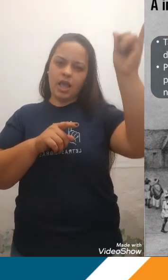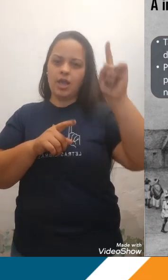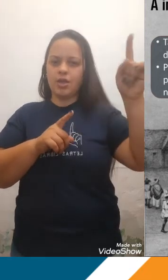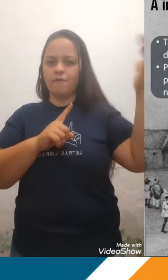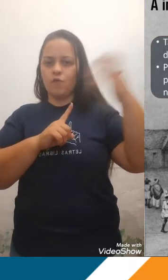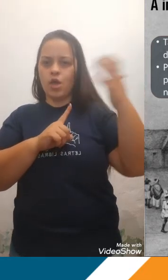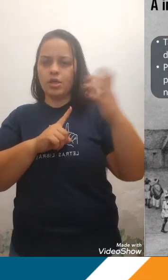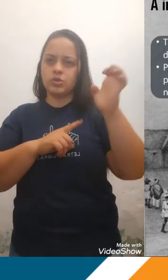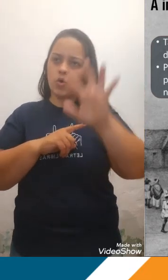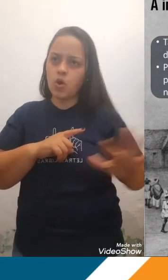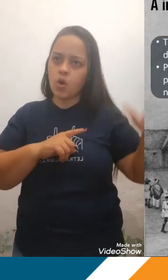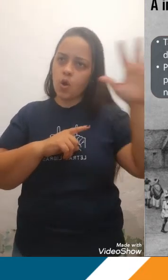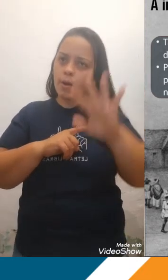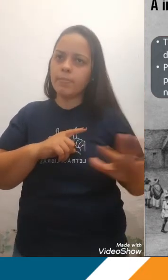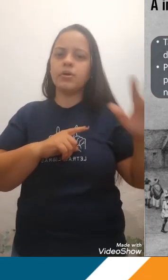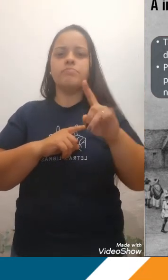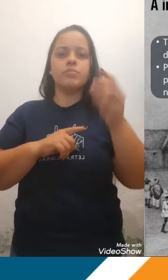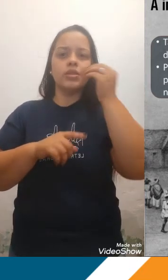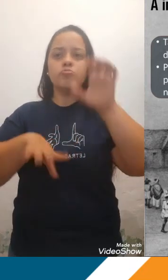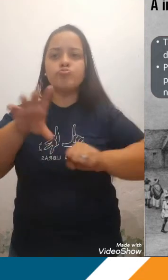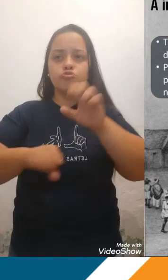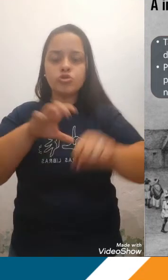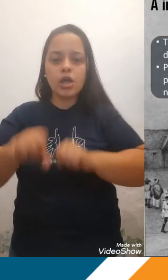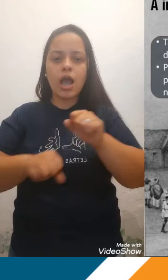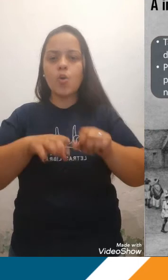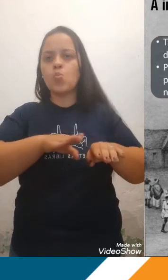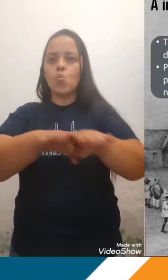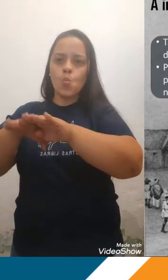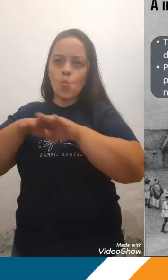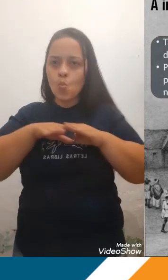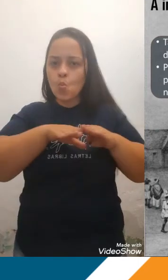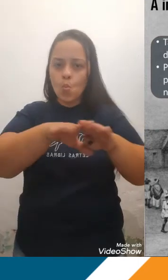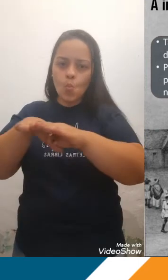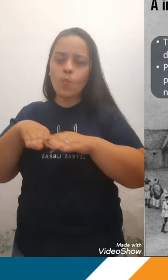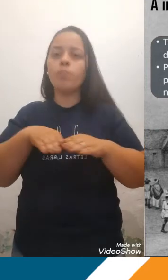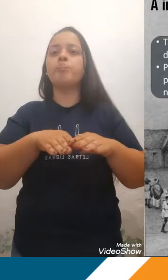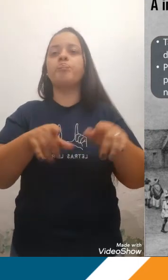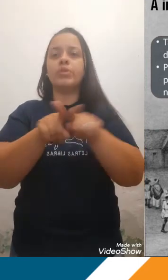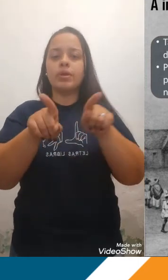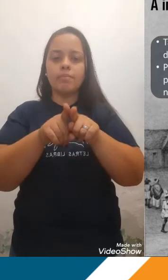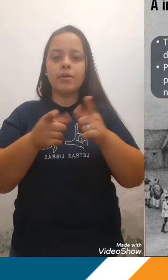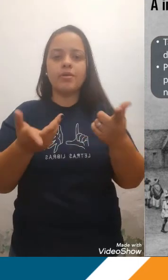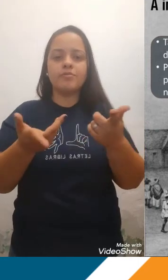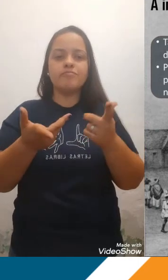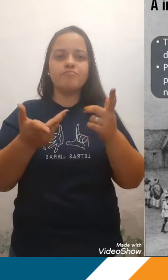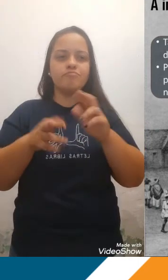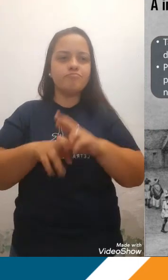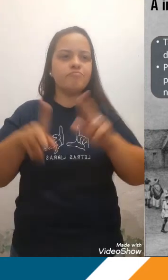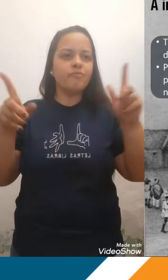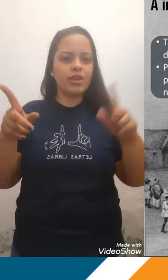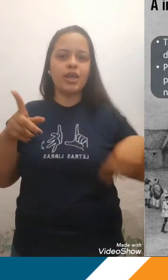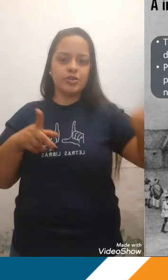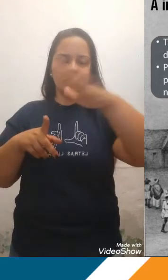da Revolução Francesa, buscou traçar um igualitarismo radical que ecoava os traços do